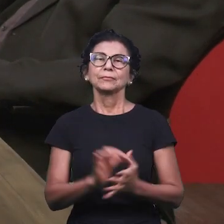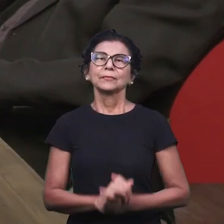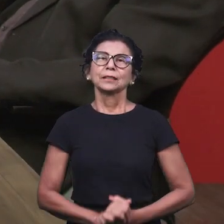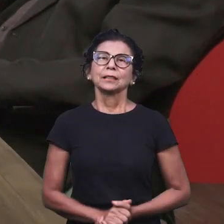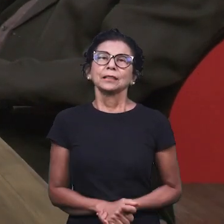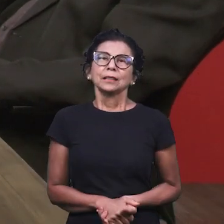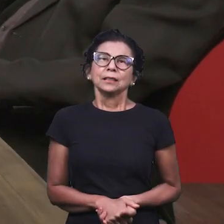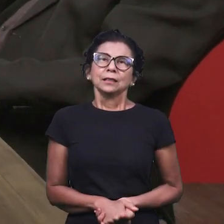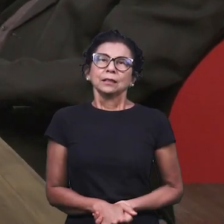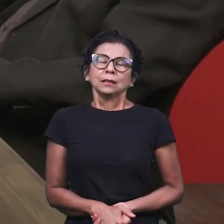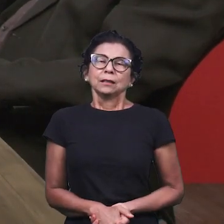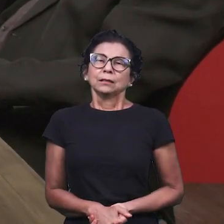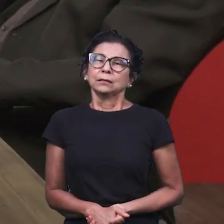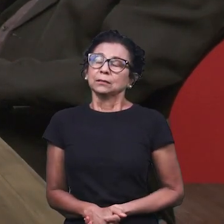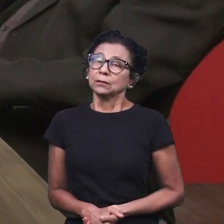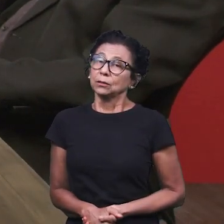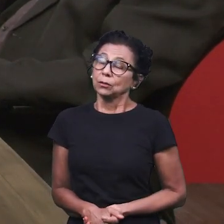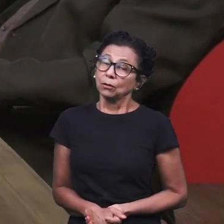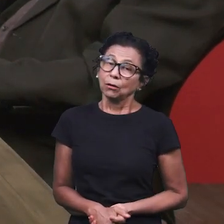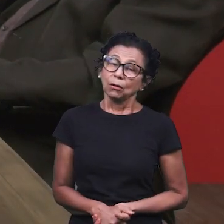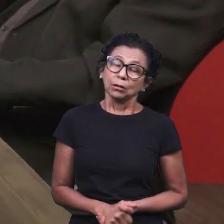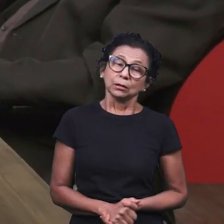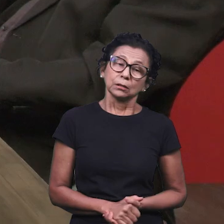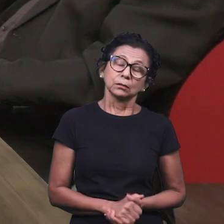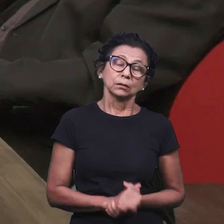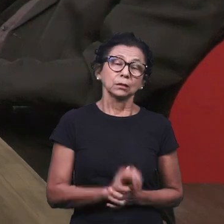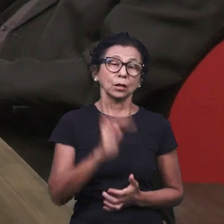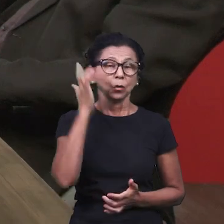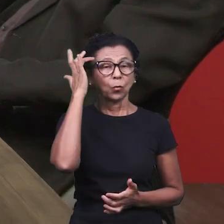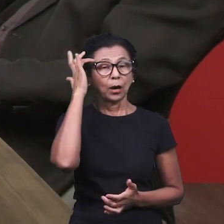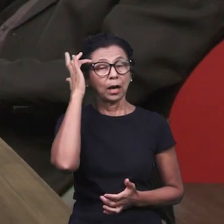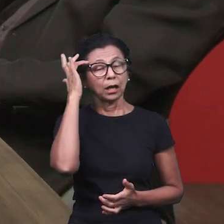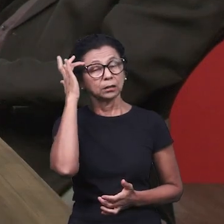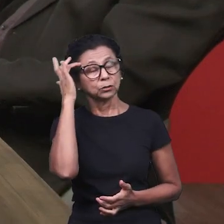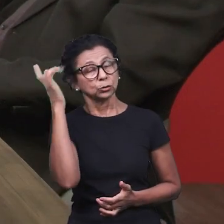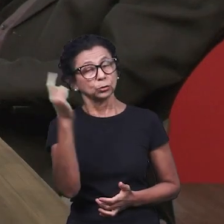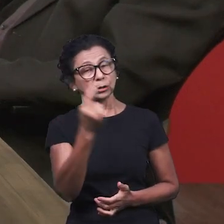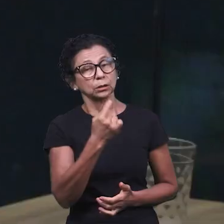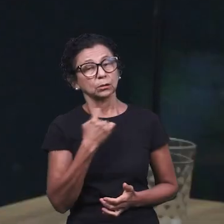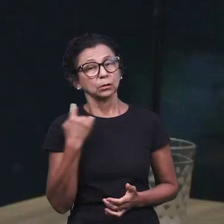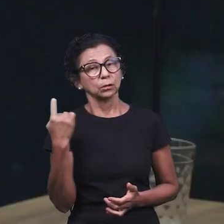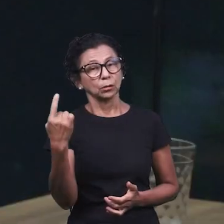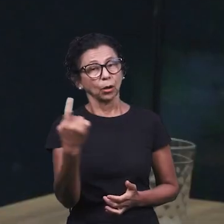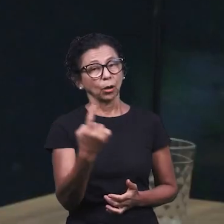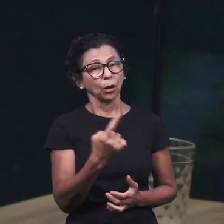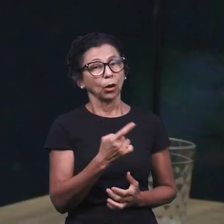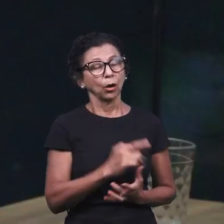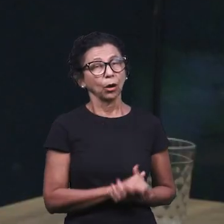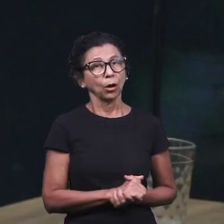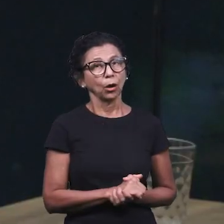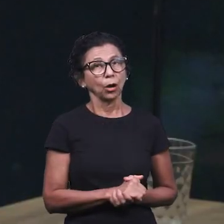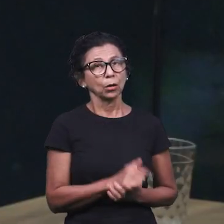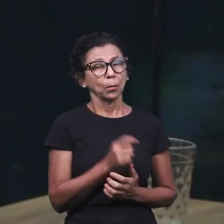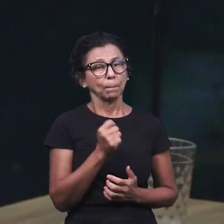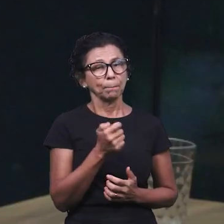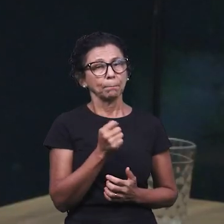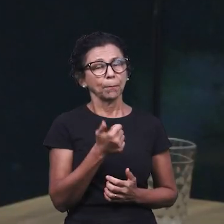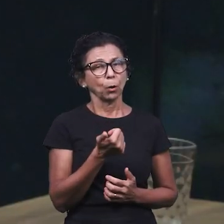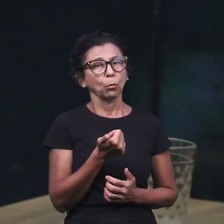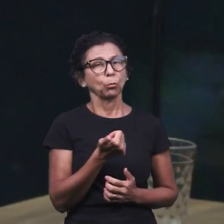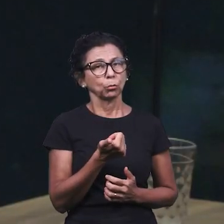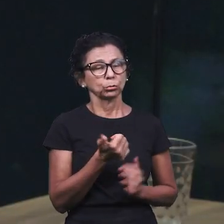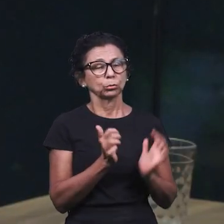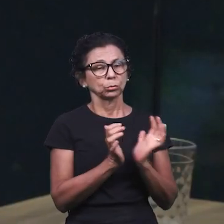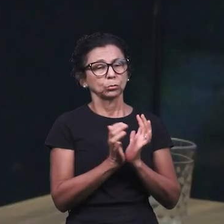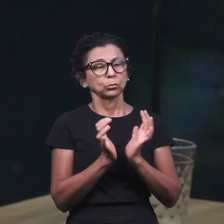já deu aí o que vai ser, né, o próximo. A gente vai falar ainda um segundo episódio sobre o satélite, mas